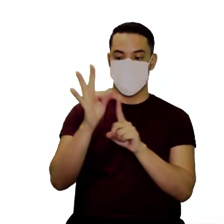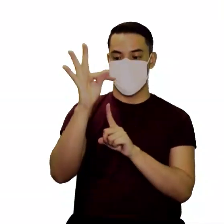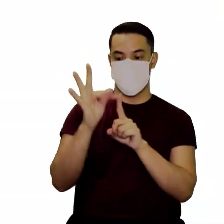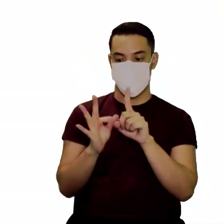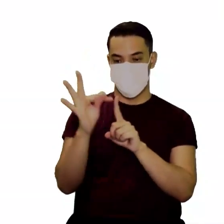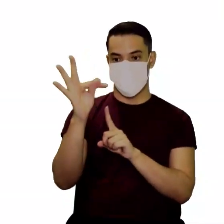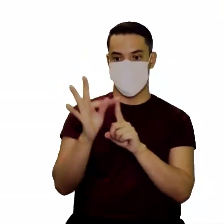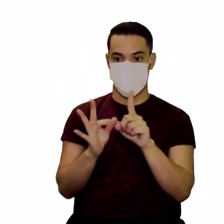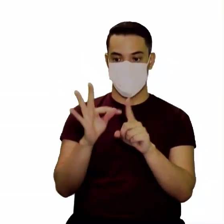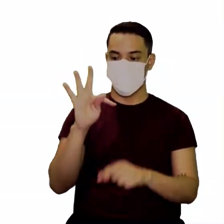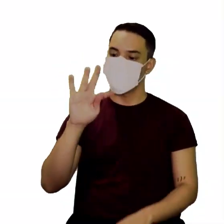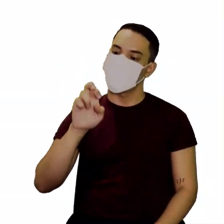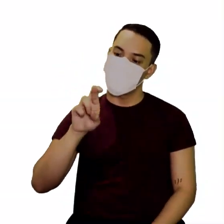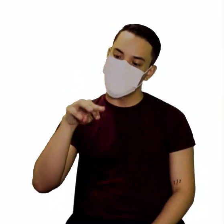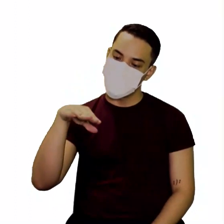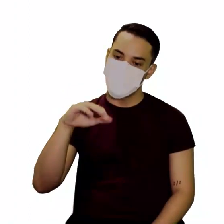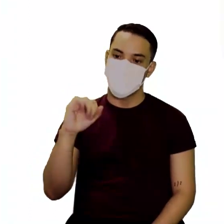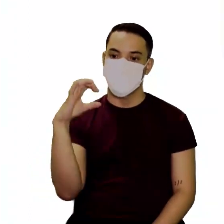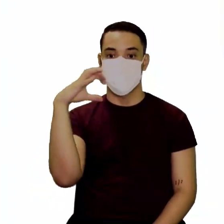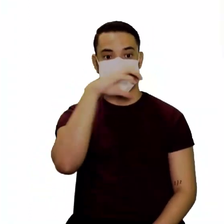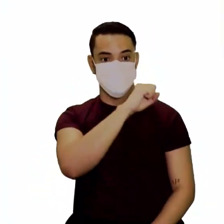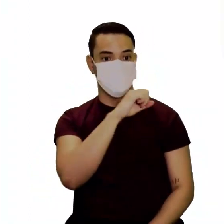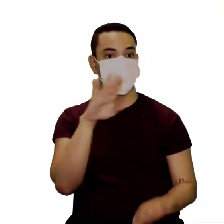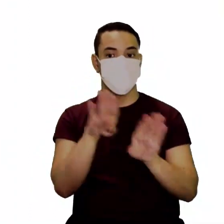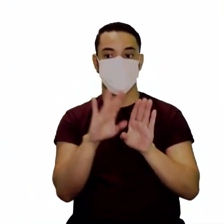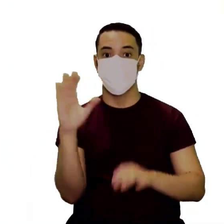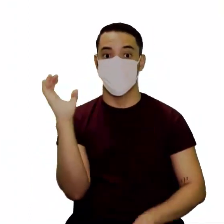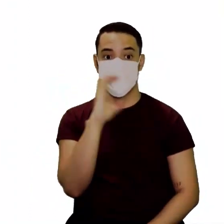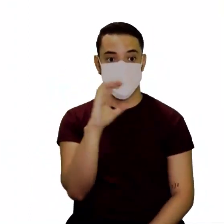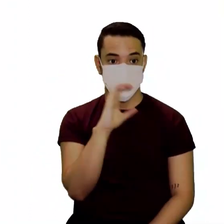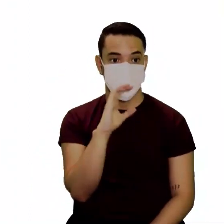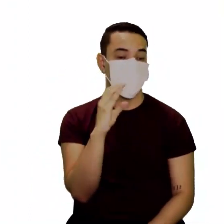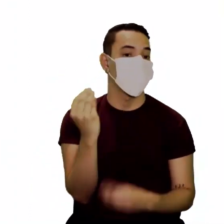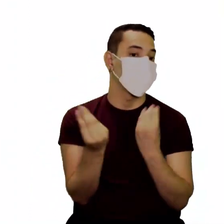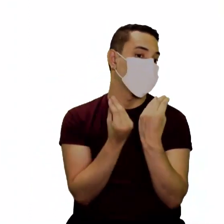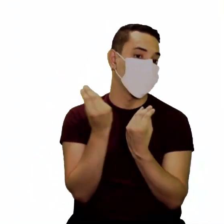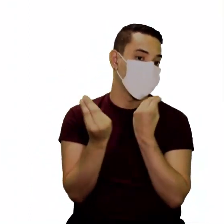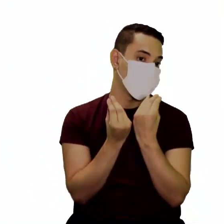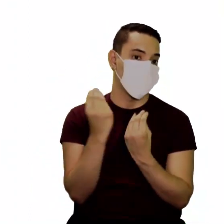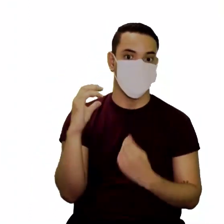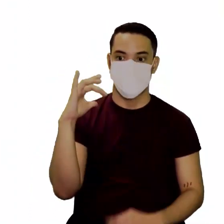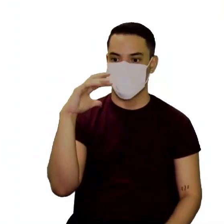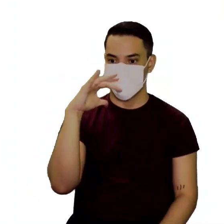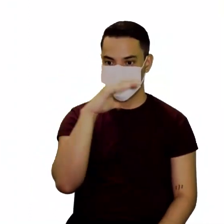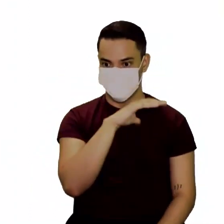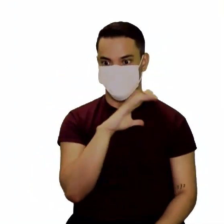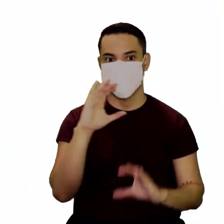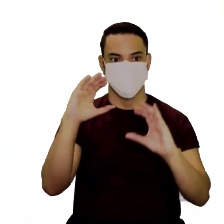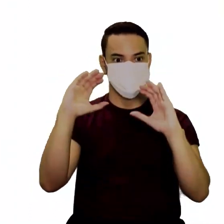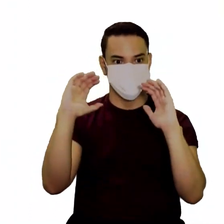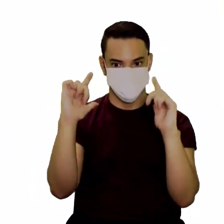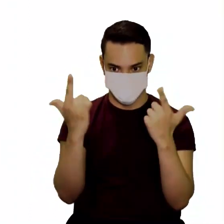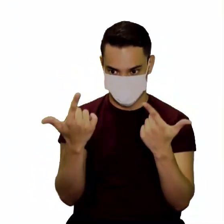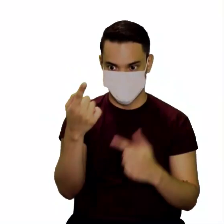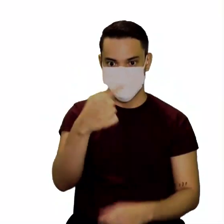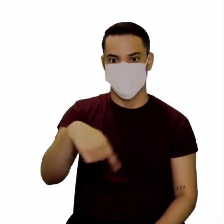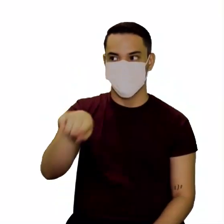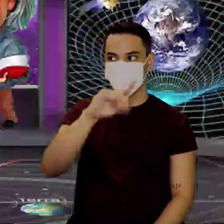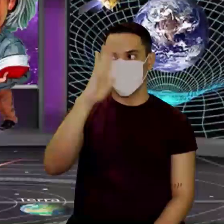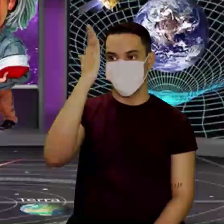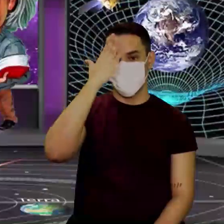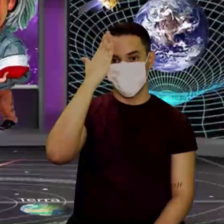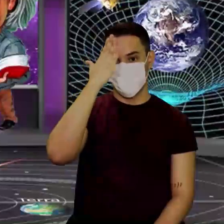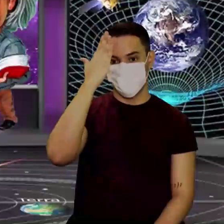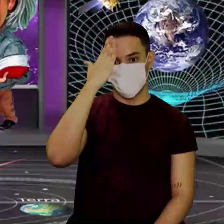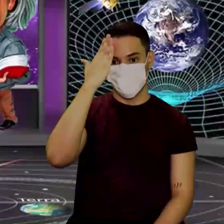esse aí que você vai fazer. Então, lógico, né, gente? Vocês sabem